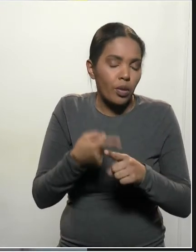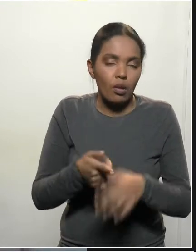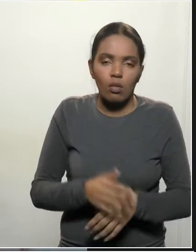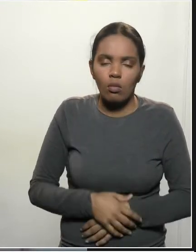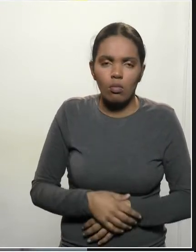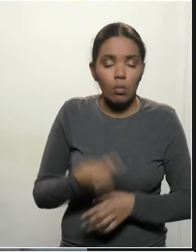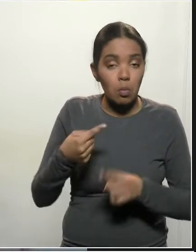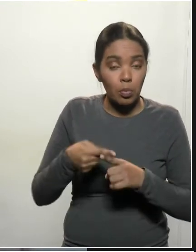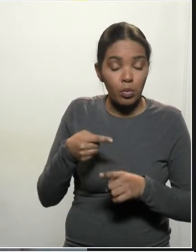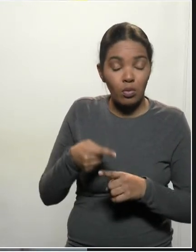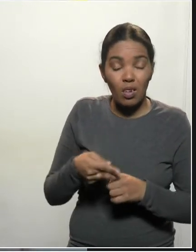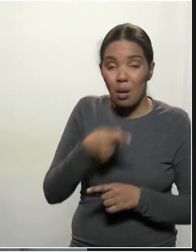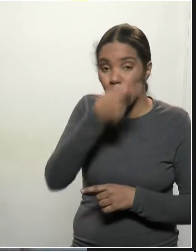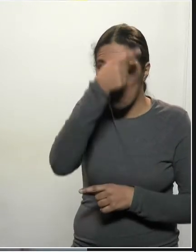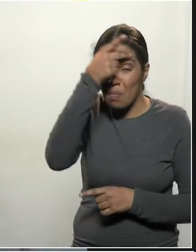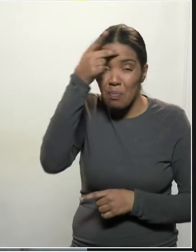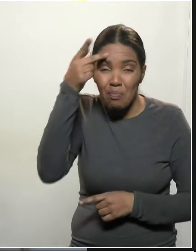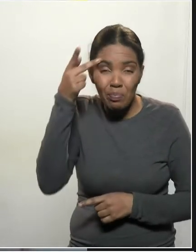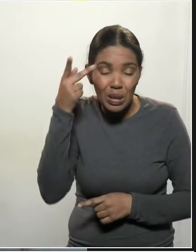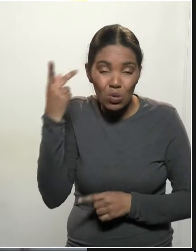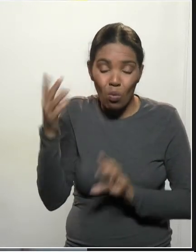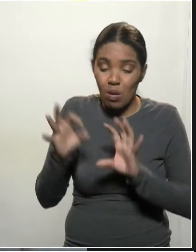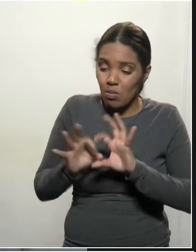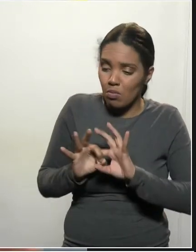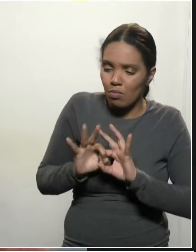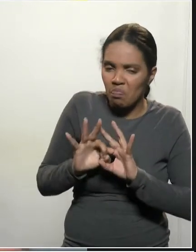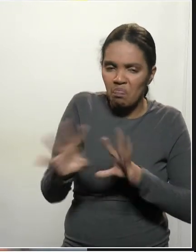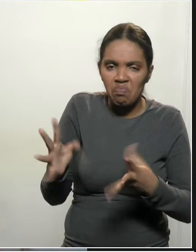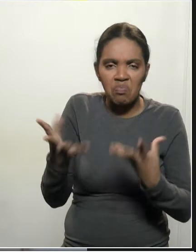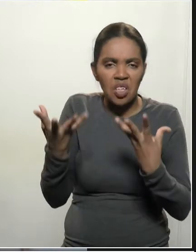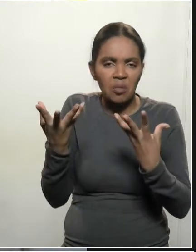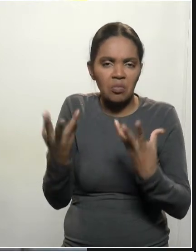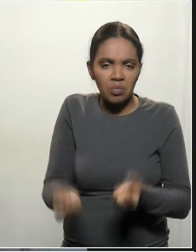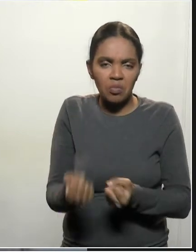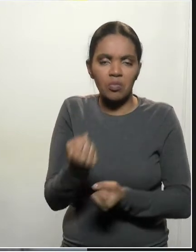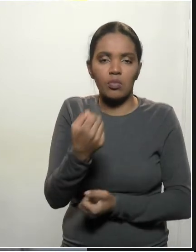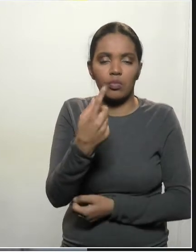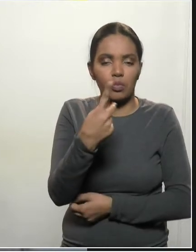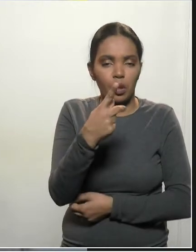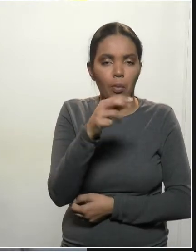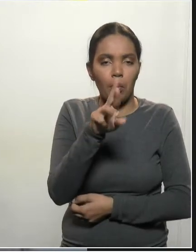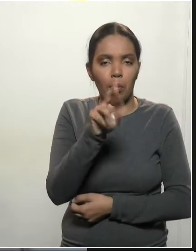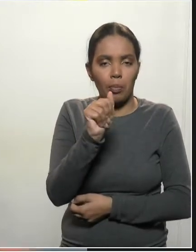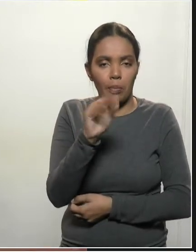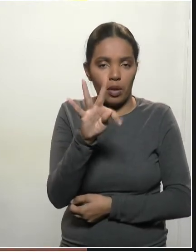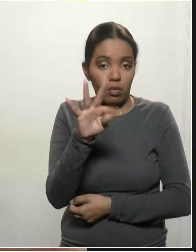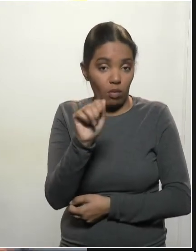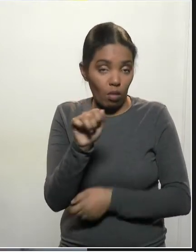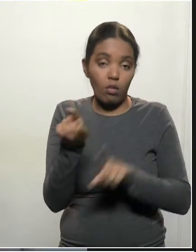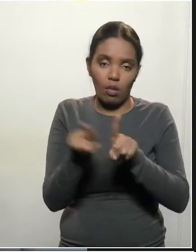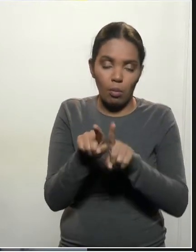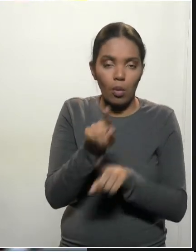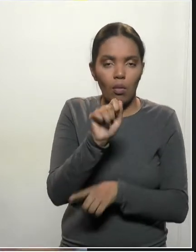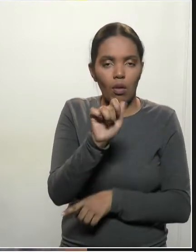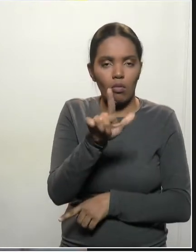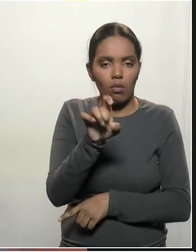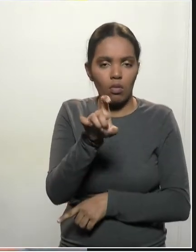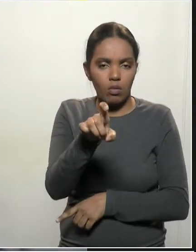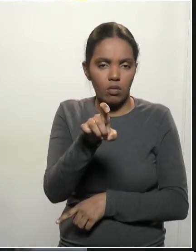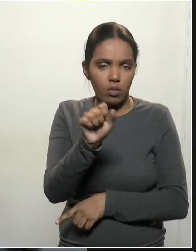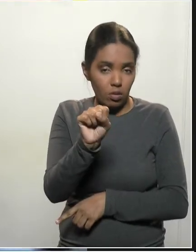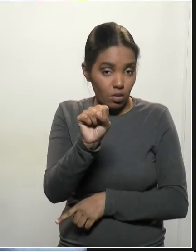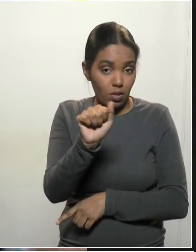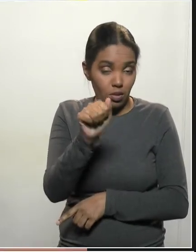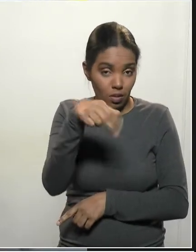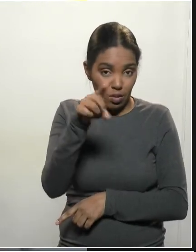presteza, pela solicitude com que o Prata, com que o Alessandro, que não são indicações minhas,